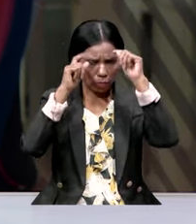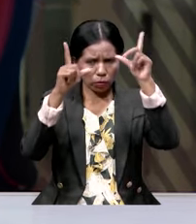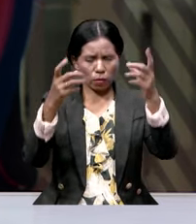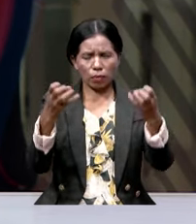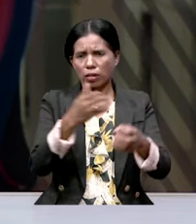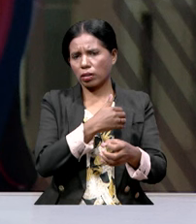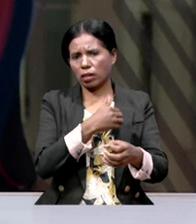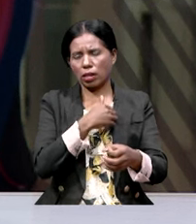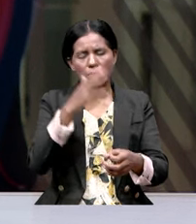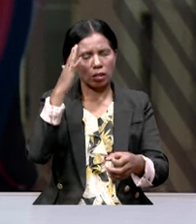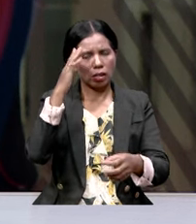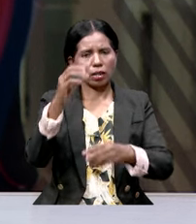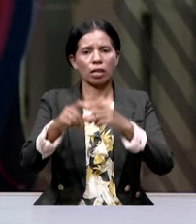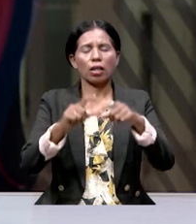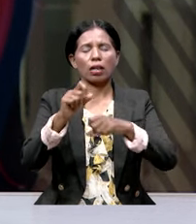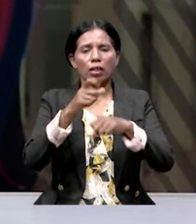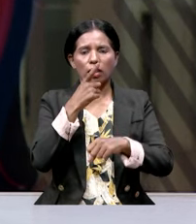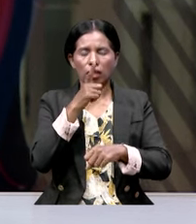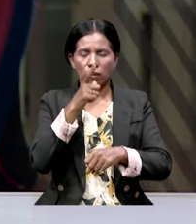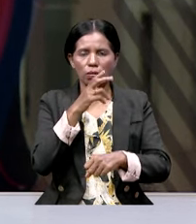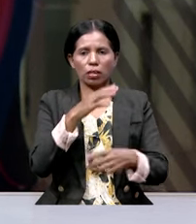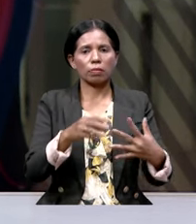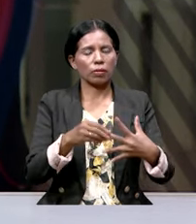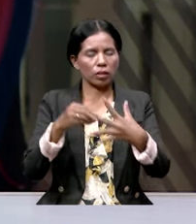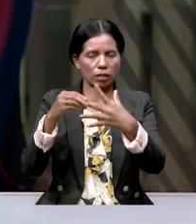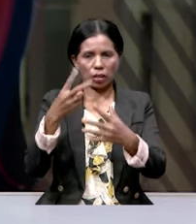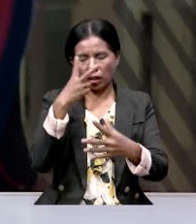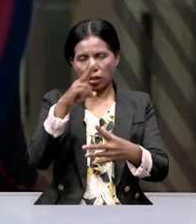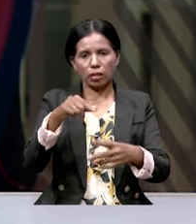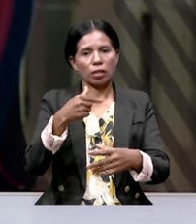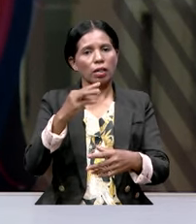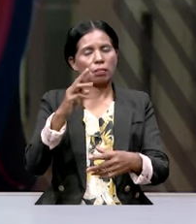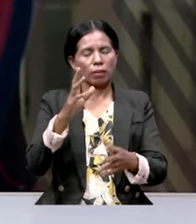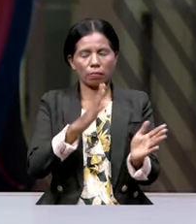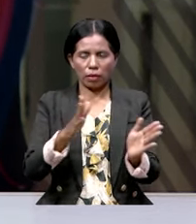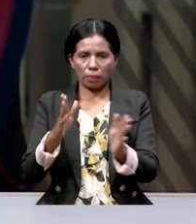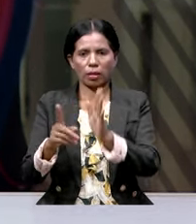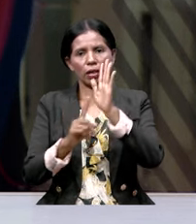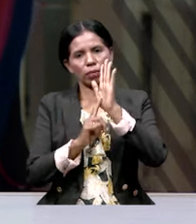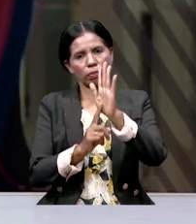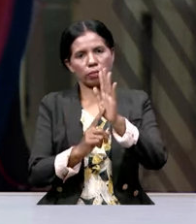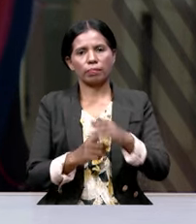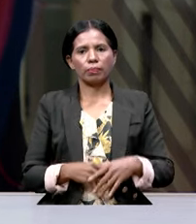domina lian oficial. Tirumai, te acompanha a reportagem, nebe GMN preparou-no.